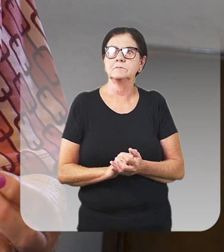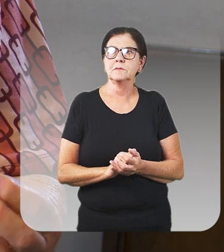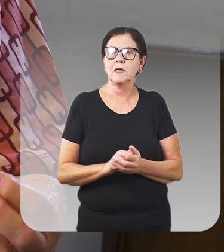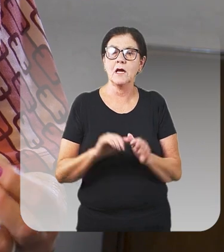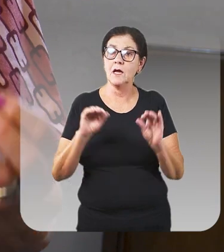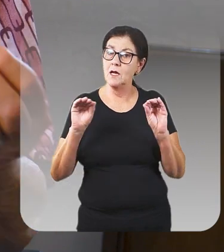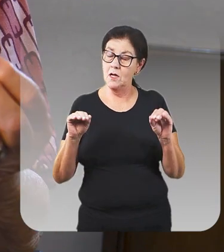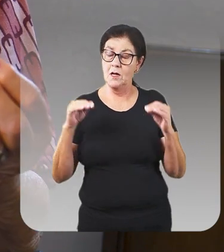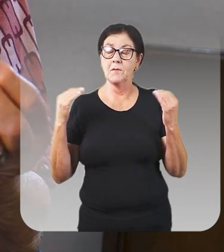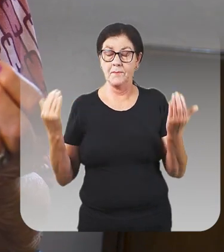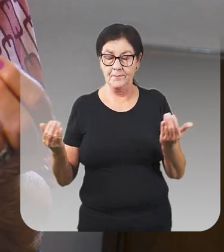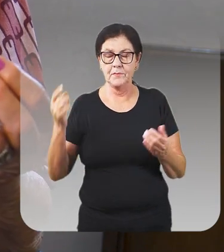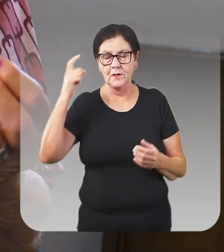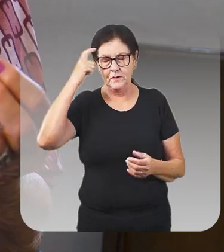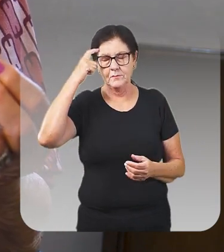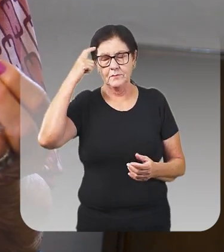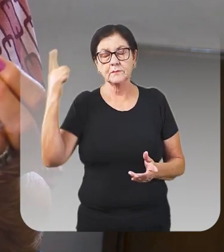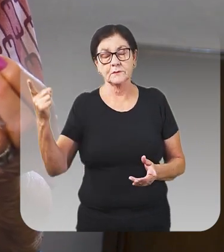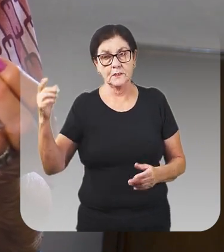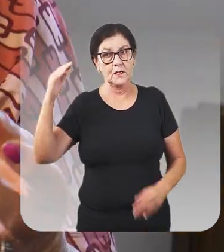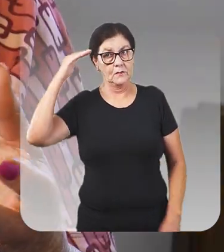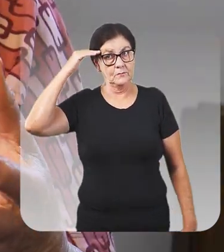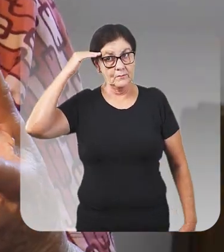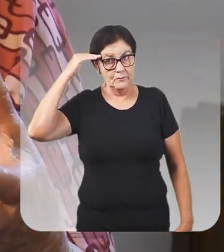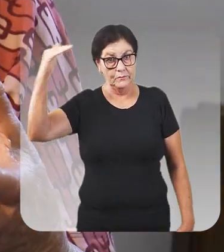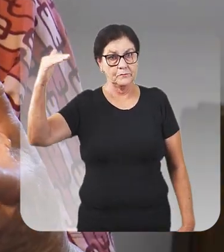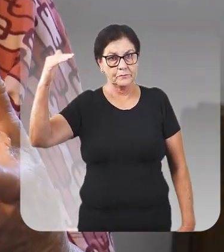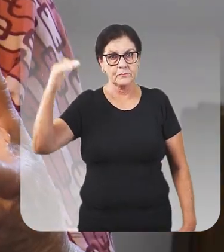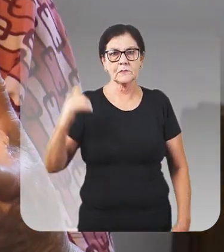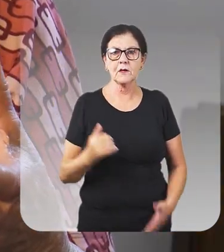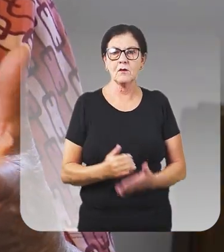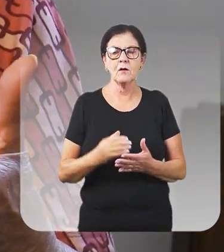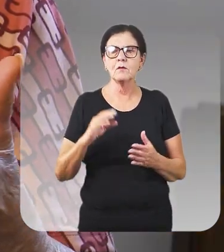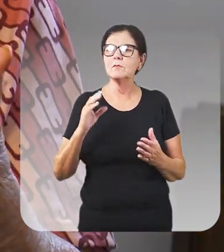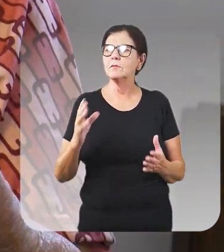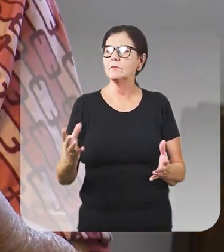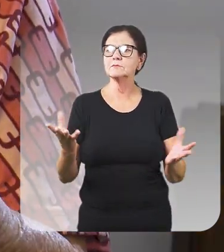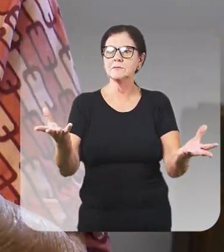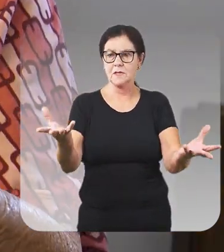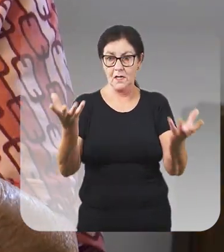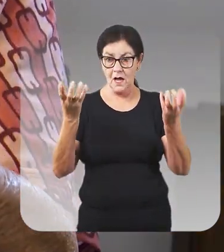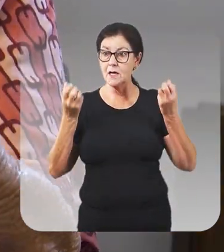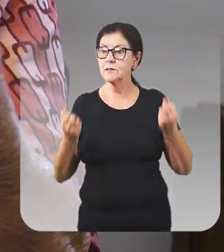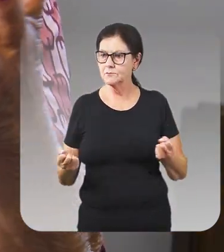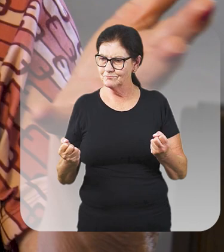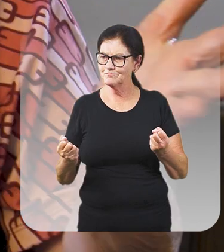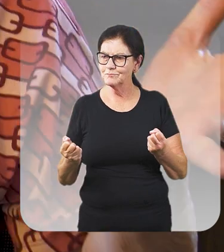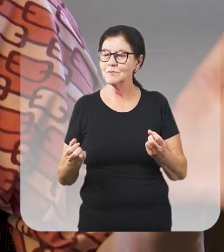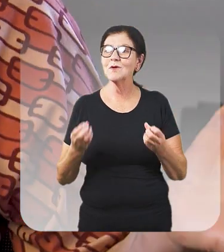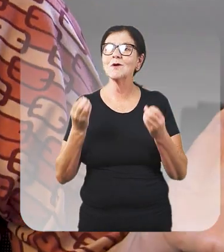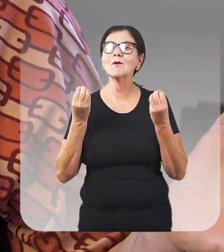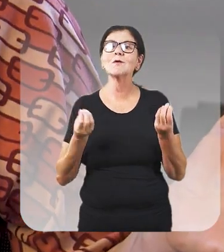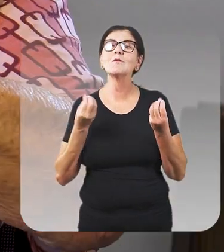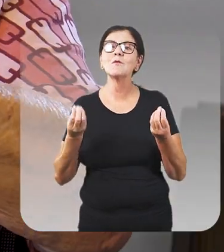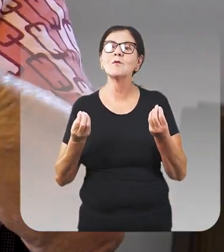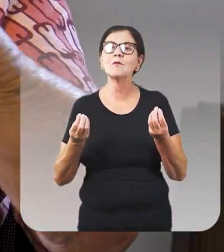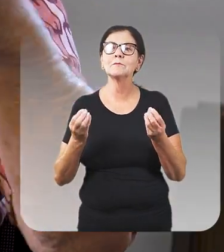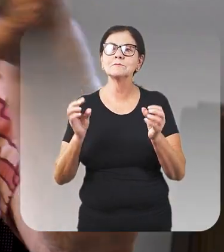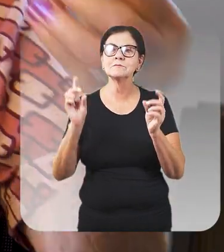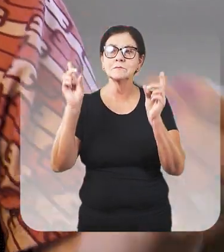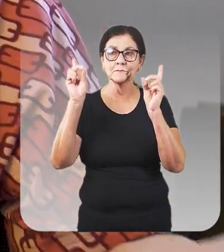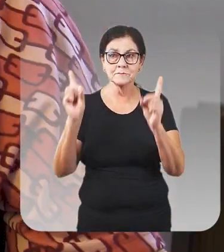que essa ideia dos tenentes não é que eles aceitassem uma democracia com todos